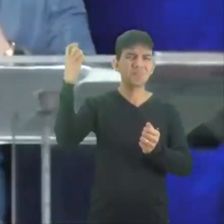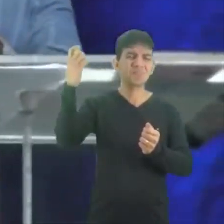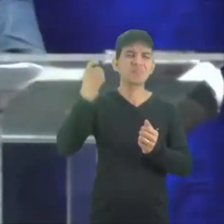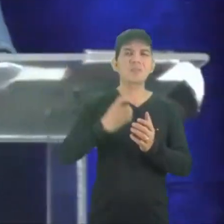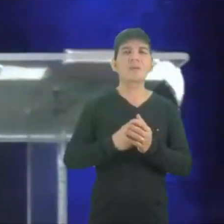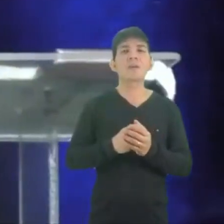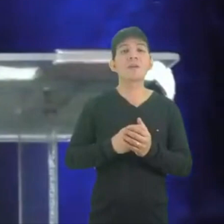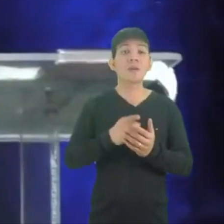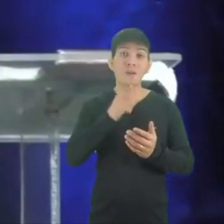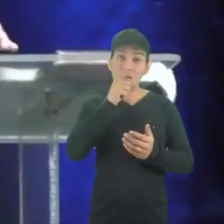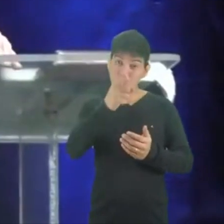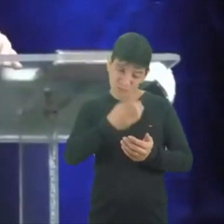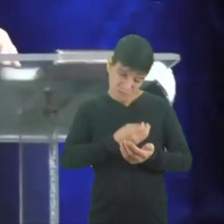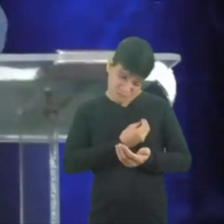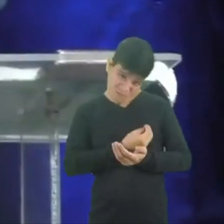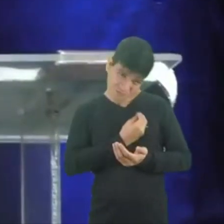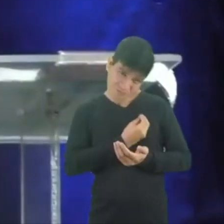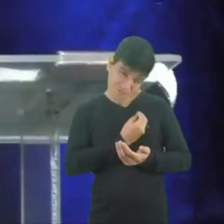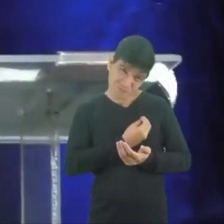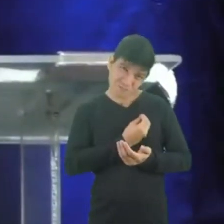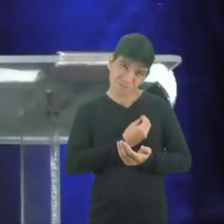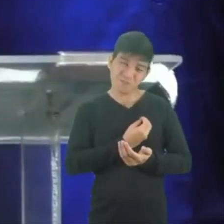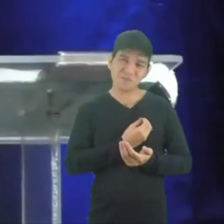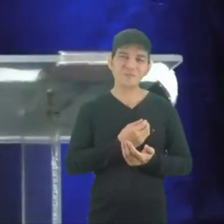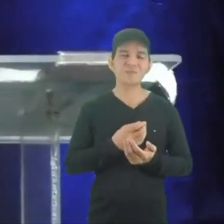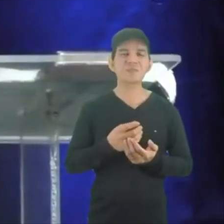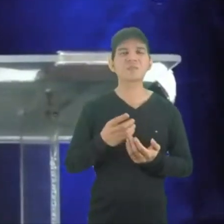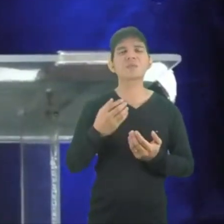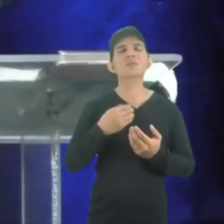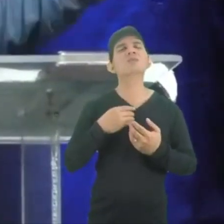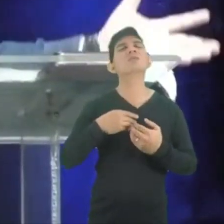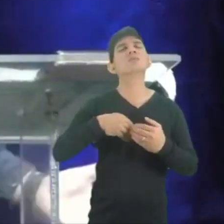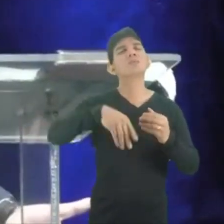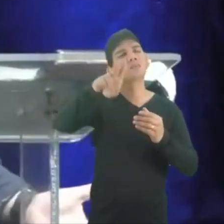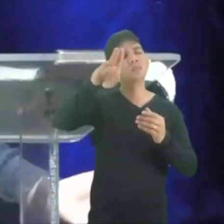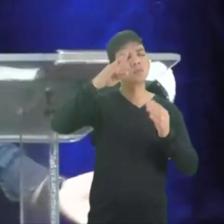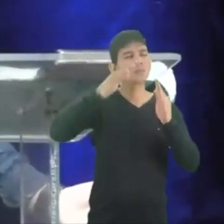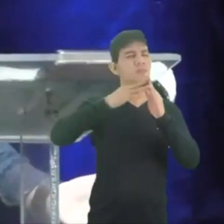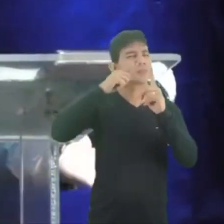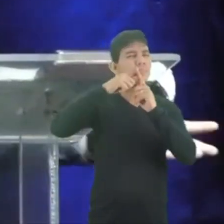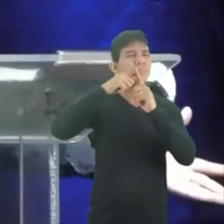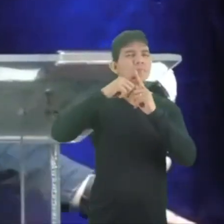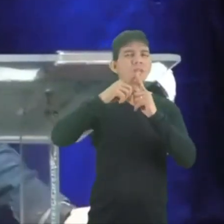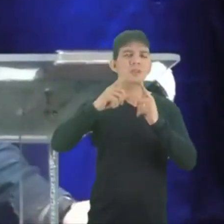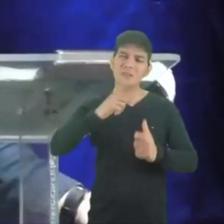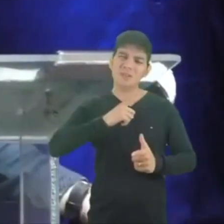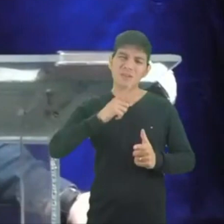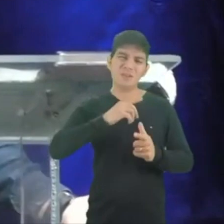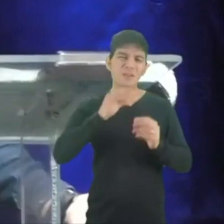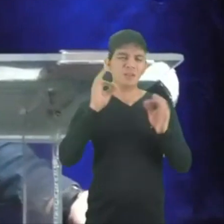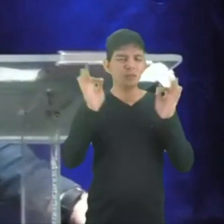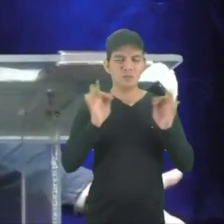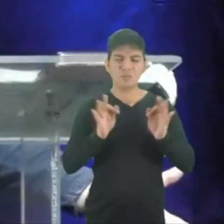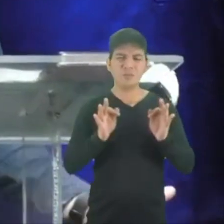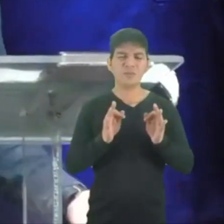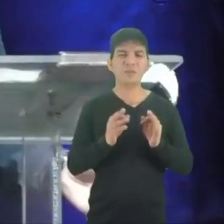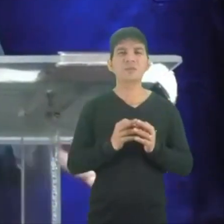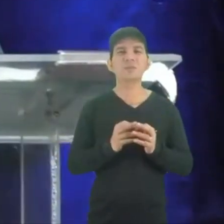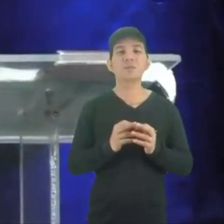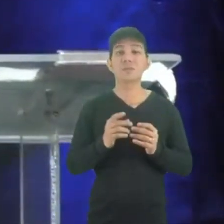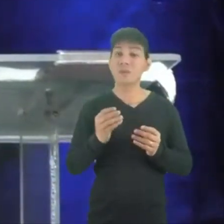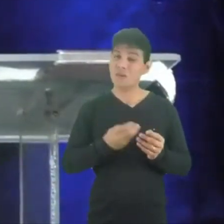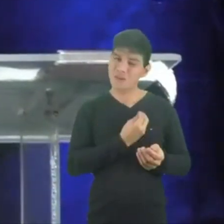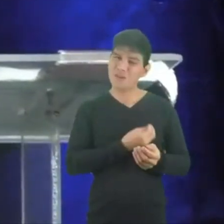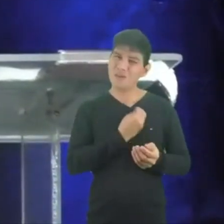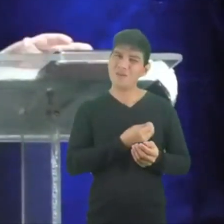a sua vida, nossa, eu estou indo para a igreja, tem que dar tudo certo. Não é assim. A vida é